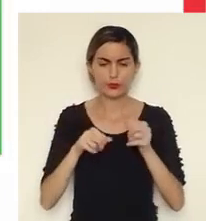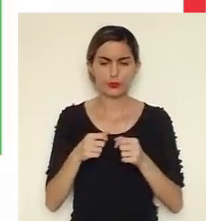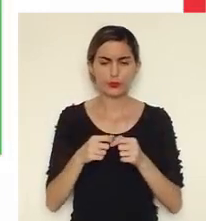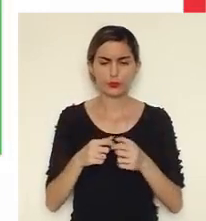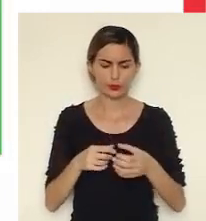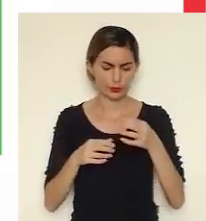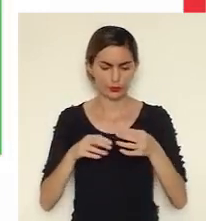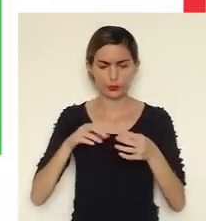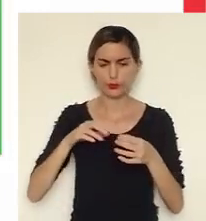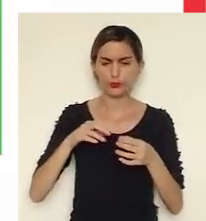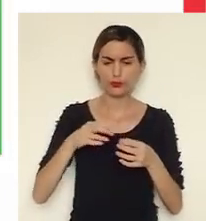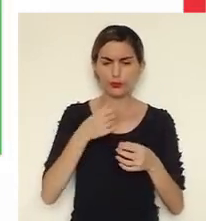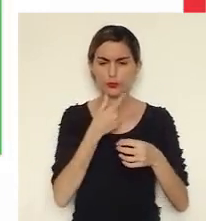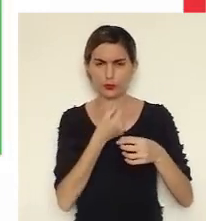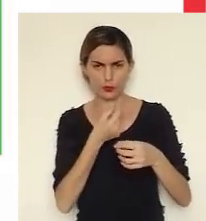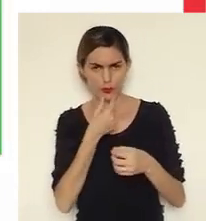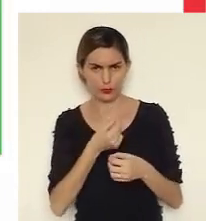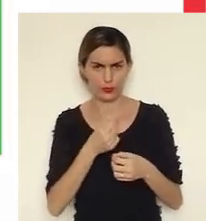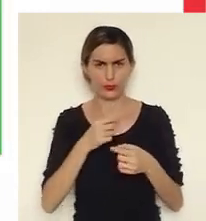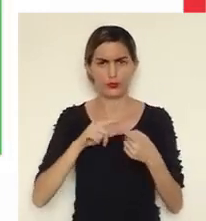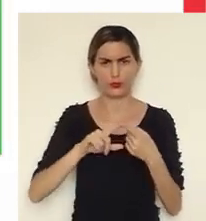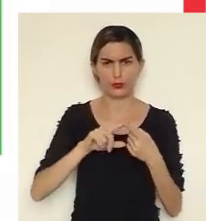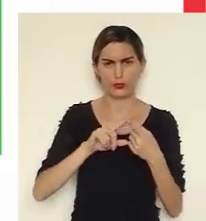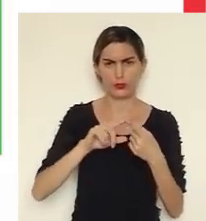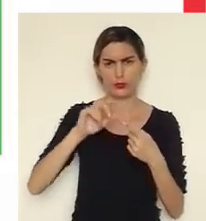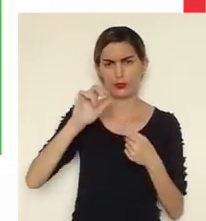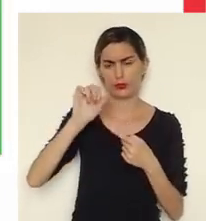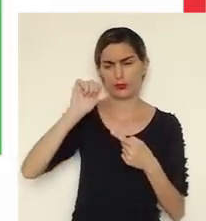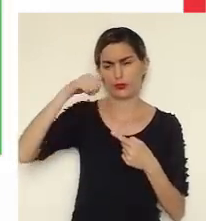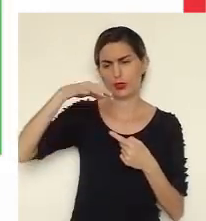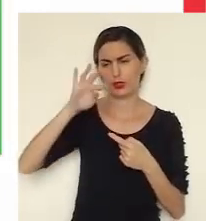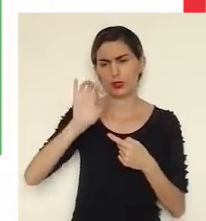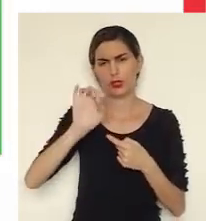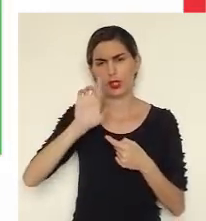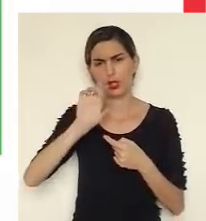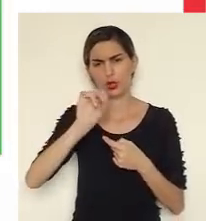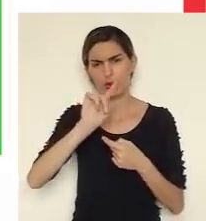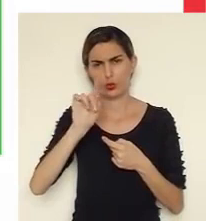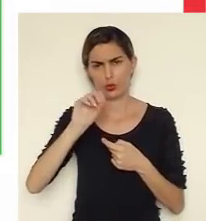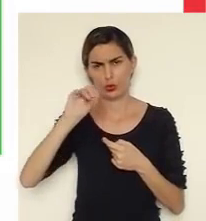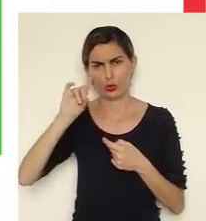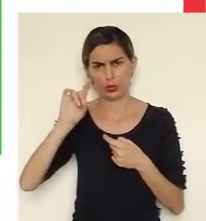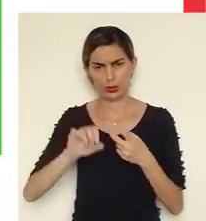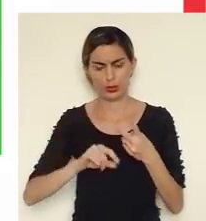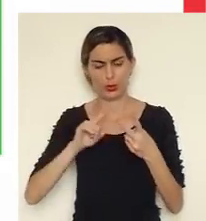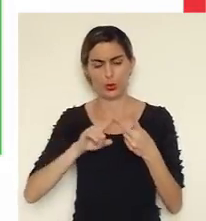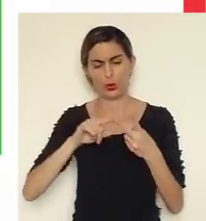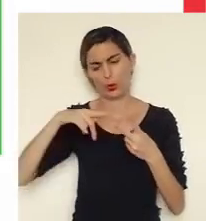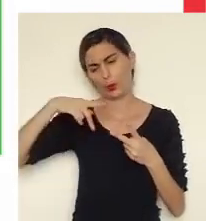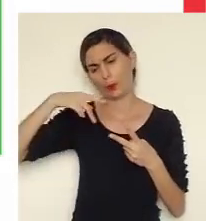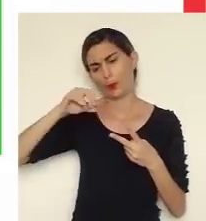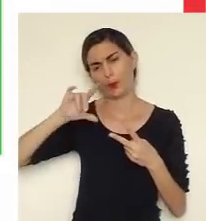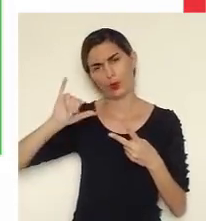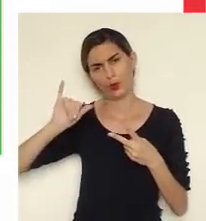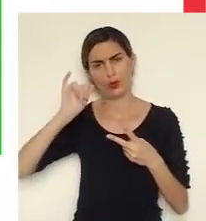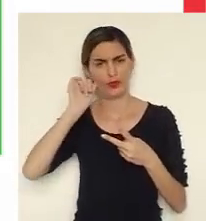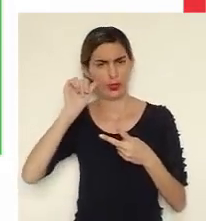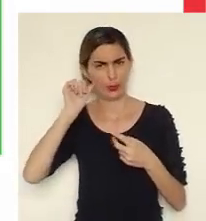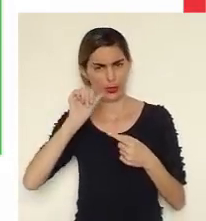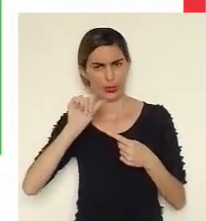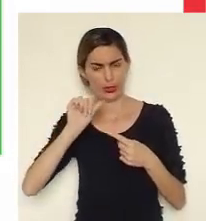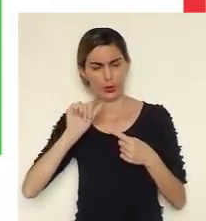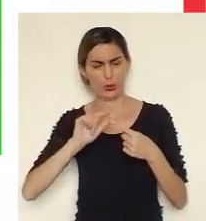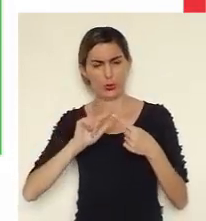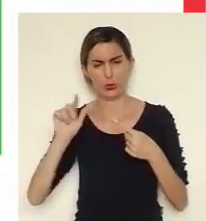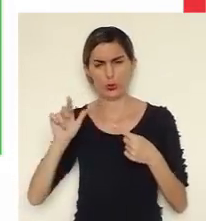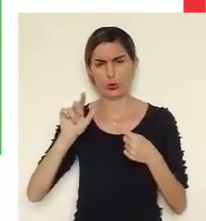pegava um pólen masculino, que a gente chama de anterozoide, e pegava um pólen